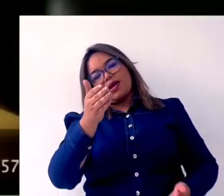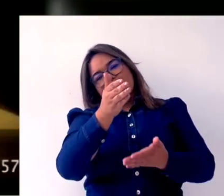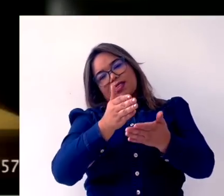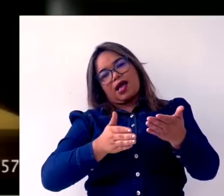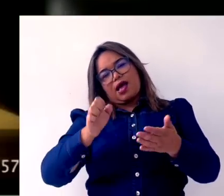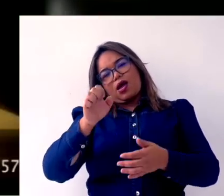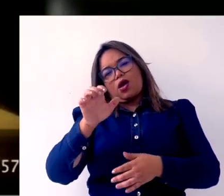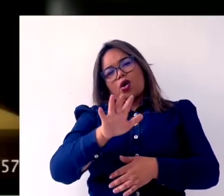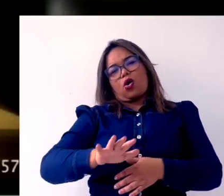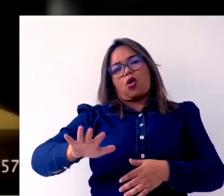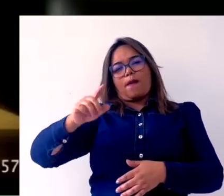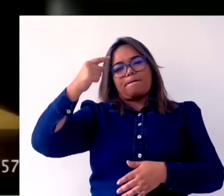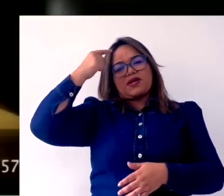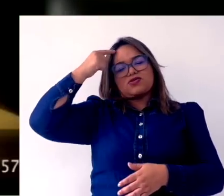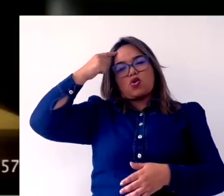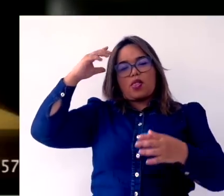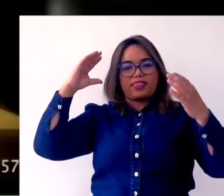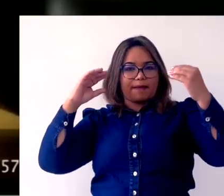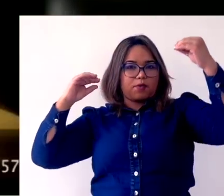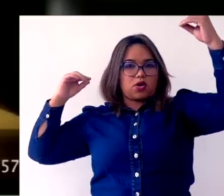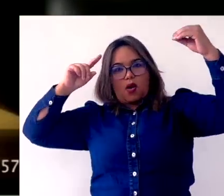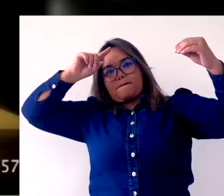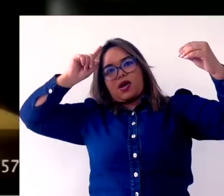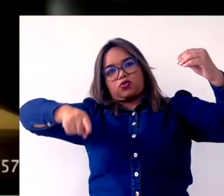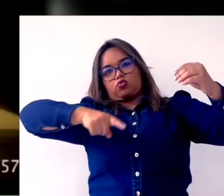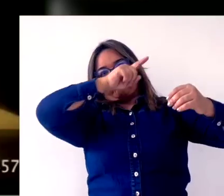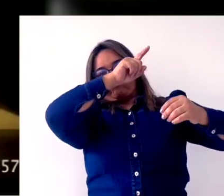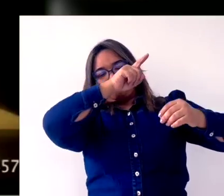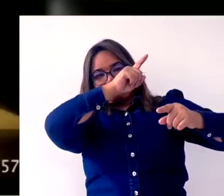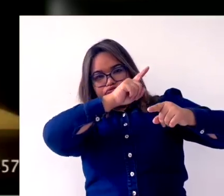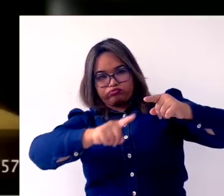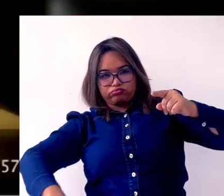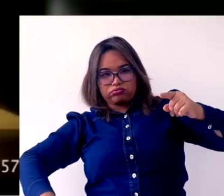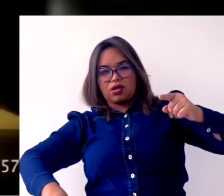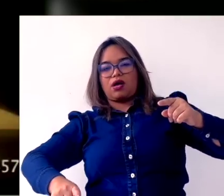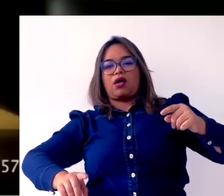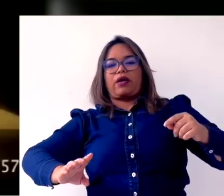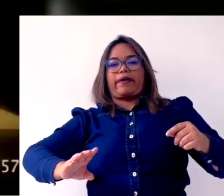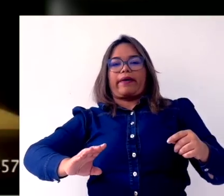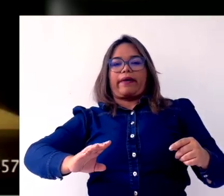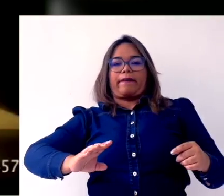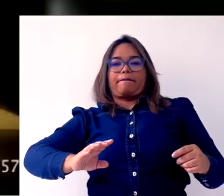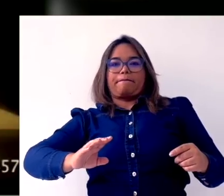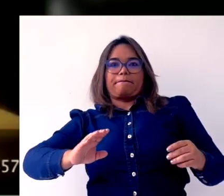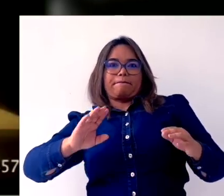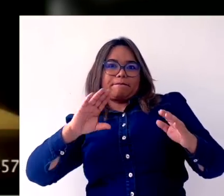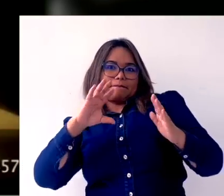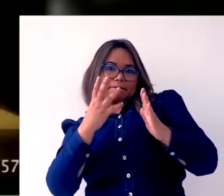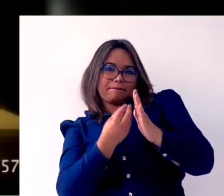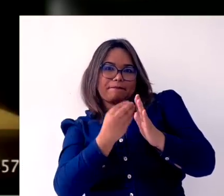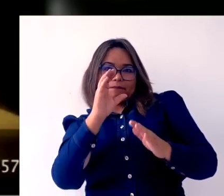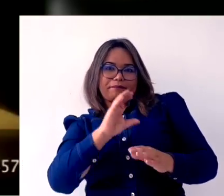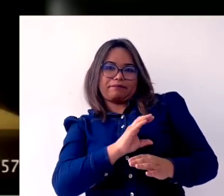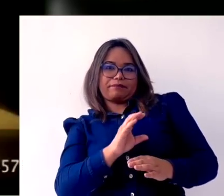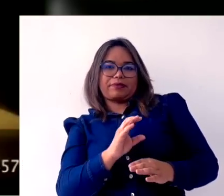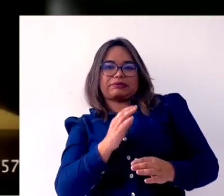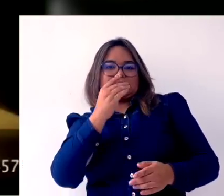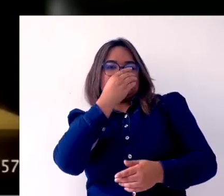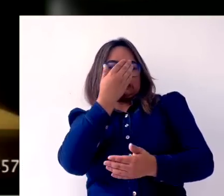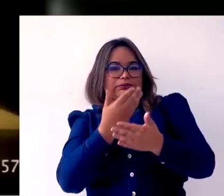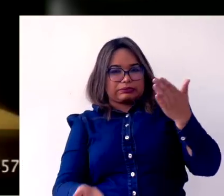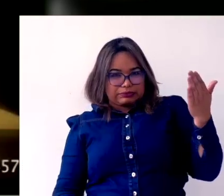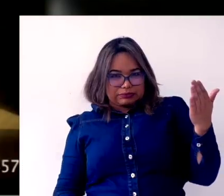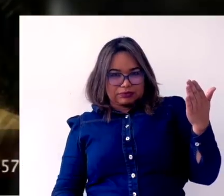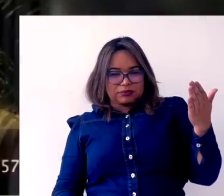pensou que o veto de Napoleão seria obedecido e que o Papa e o Papado estariam mortos. Livro Papado Moderno,